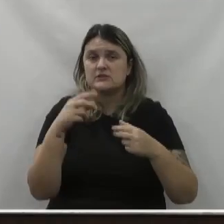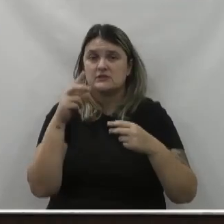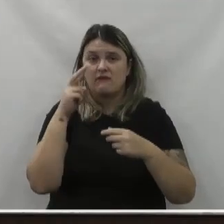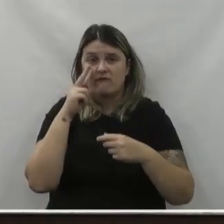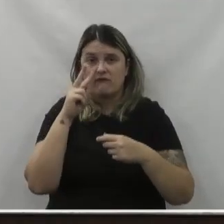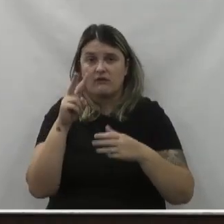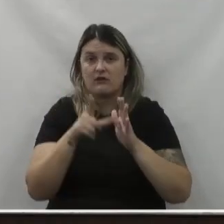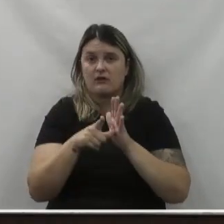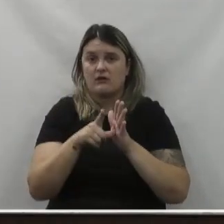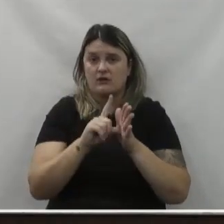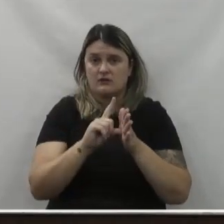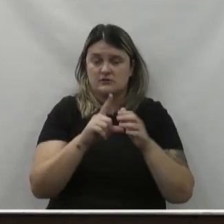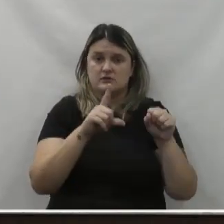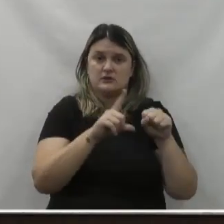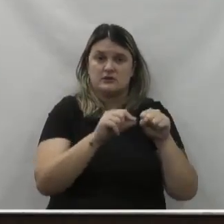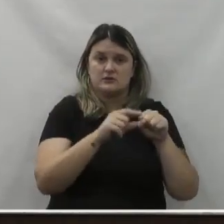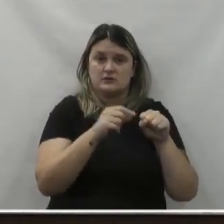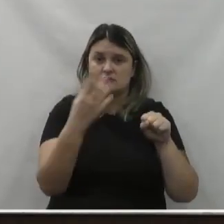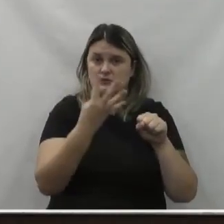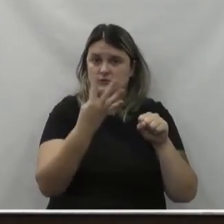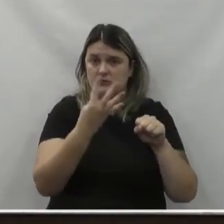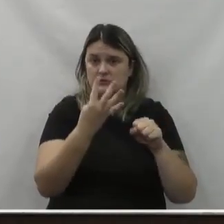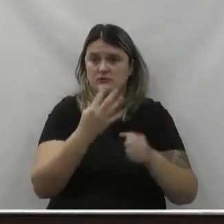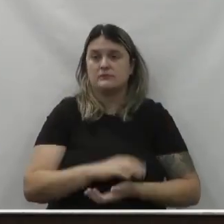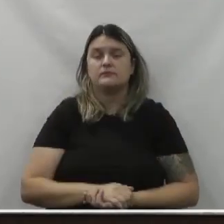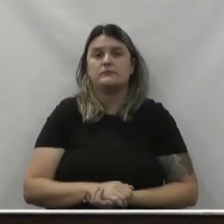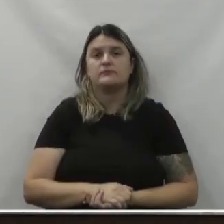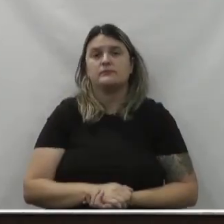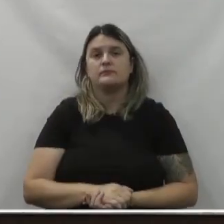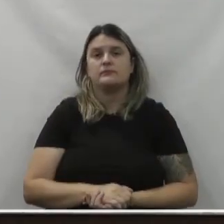no artigo 4º da referida norma,